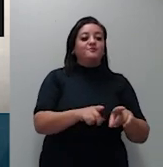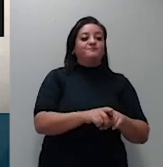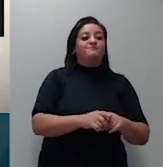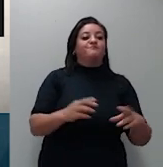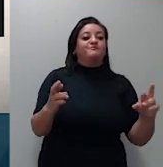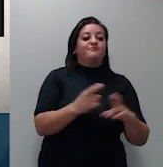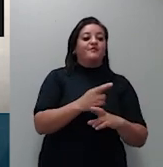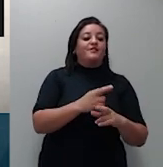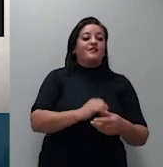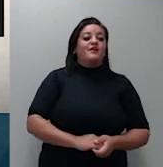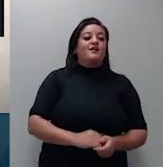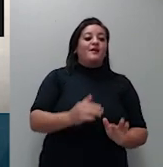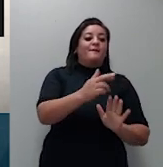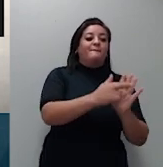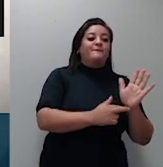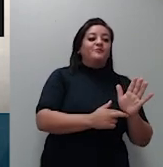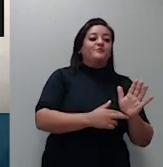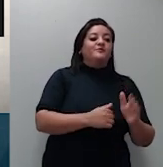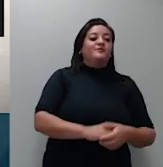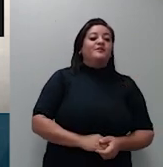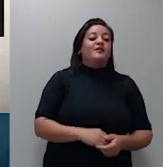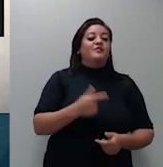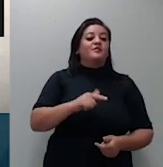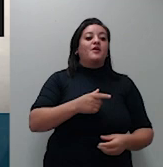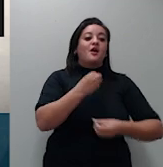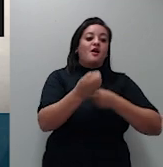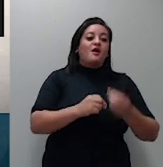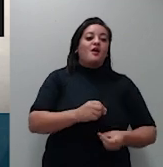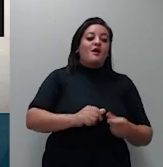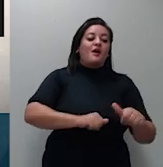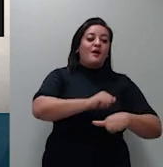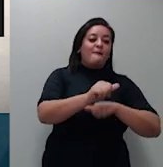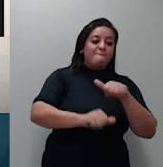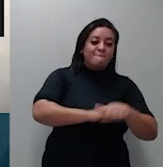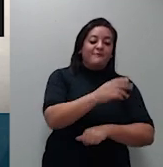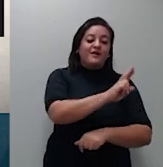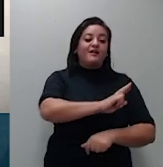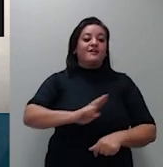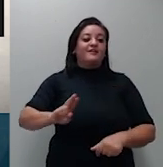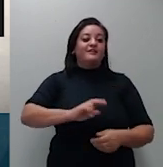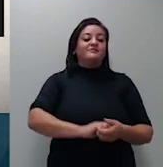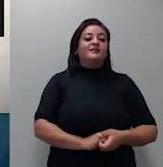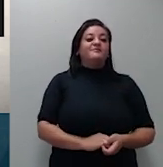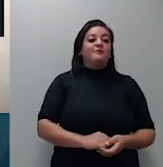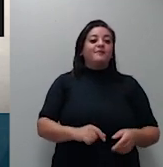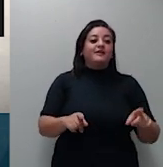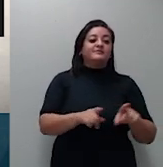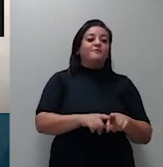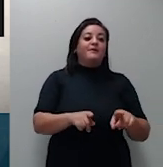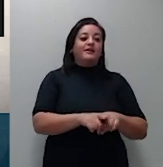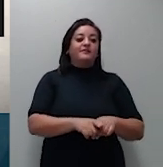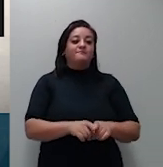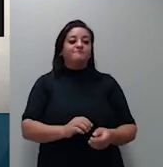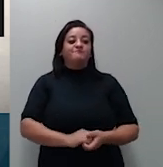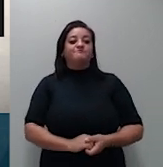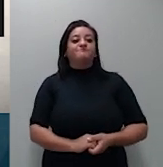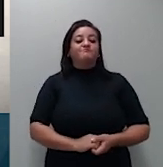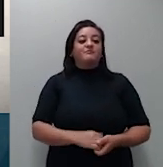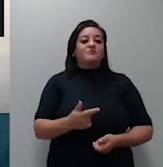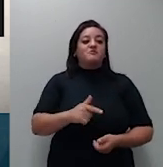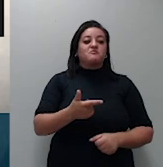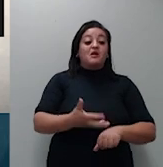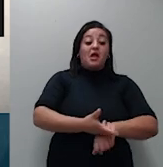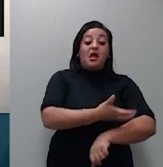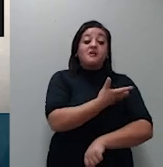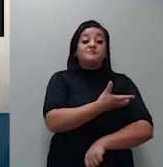da imutabilidade consagrado na lei 6015 não pode haver baseadas em sentimentos se